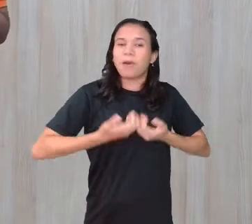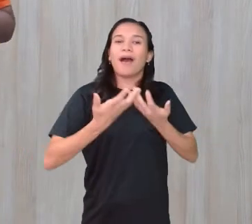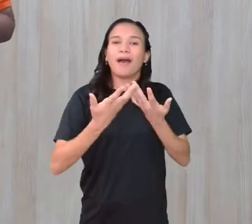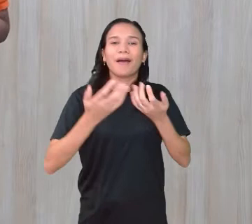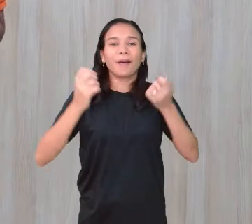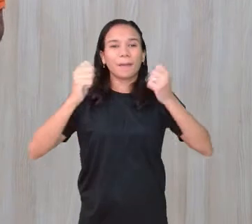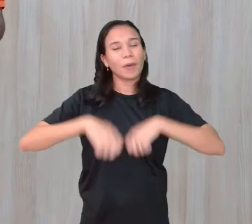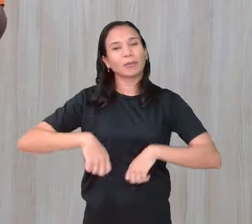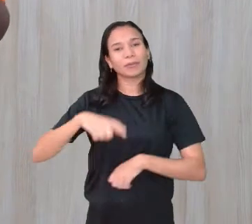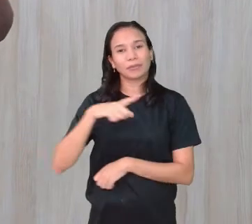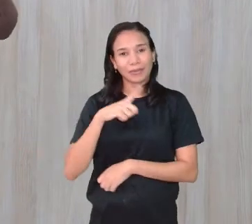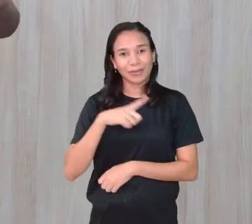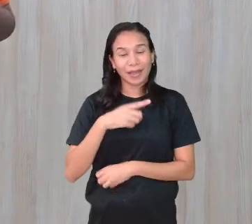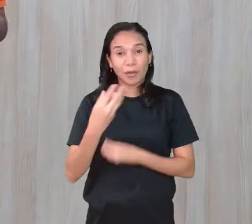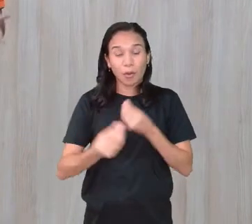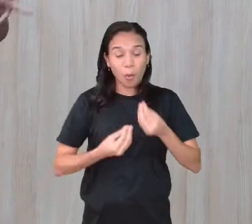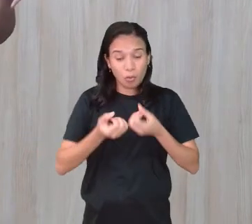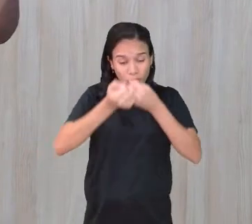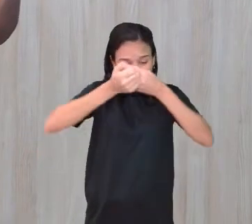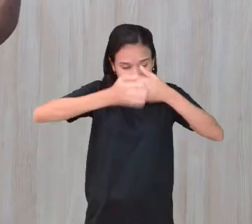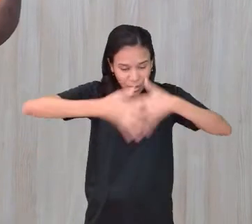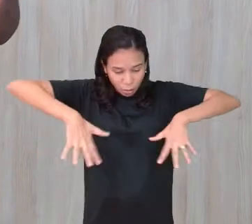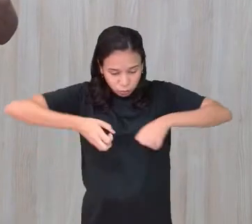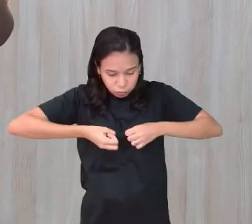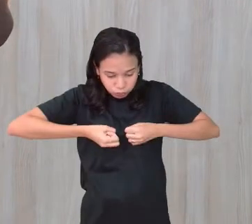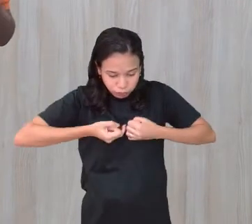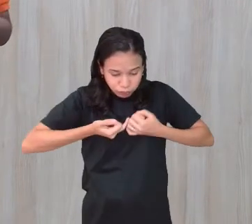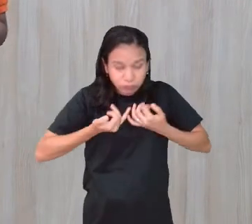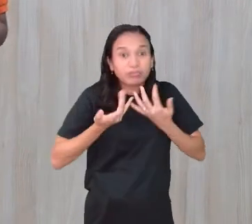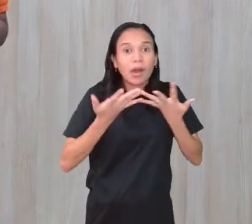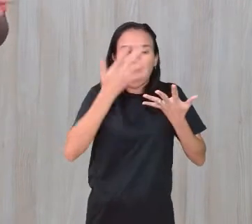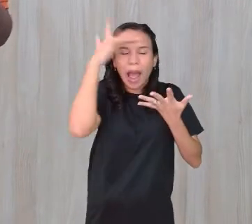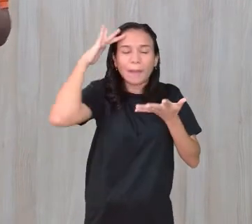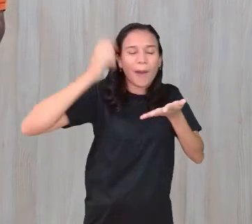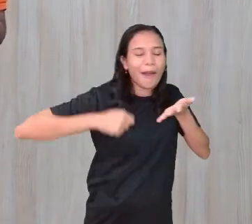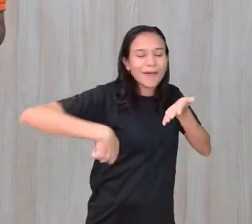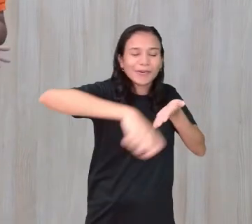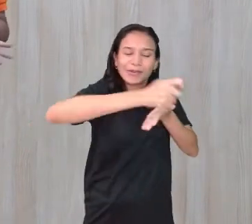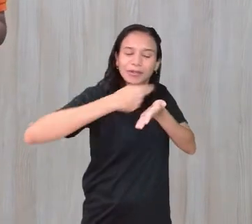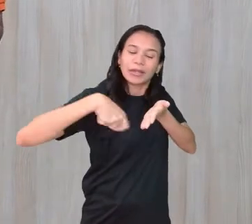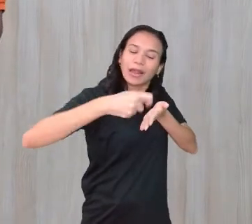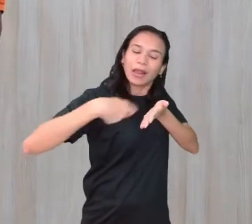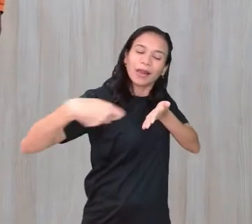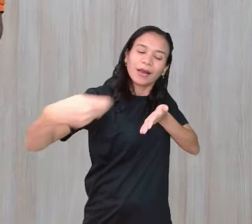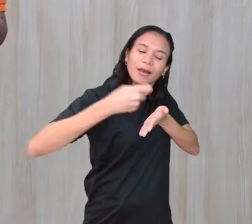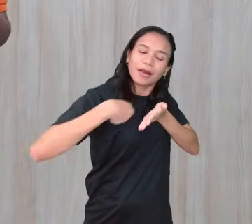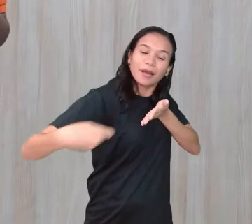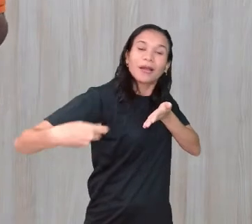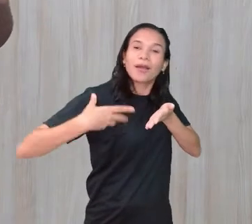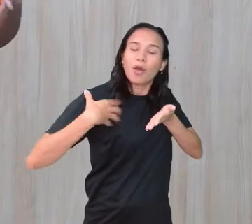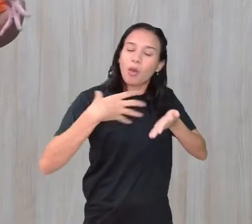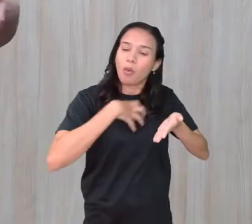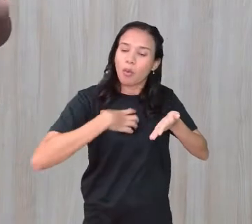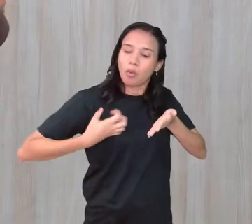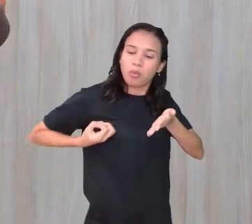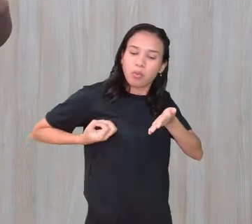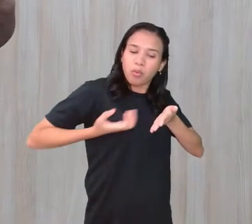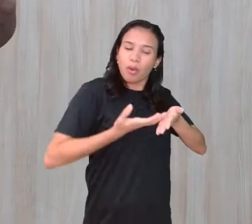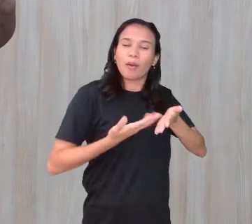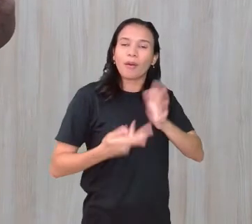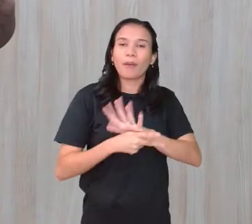ser uma fluição na hora, né, de que se está criando. Todo o processo artístico, ele gera espaço